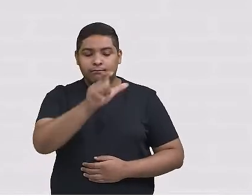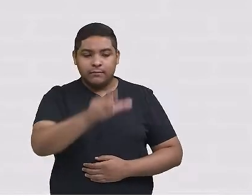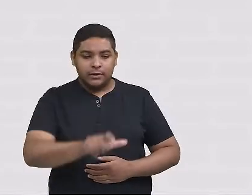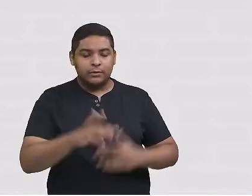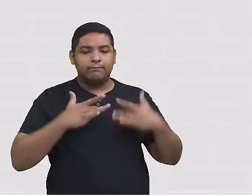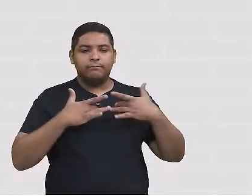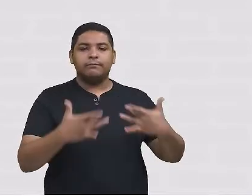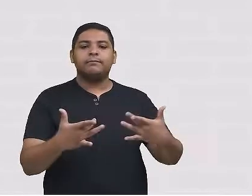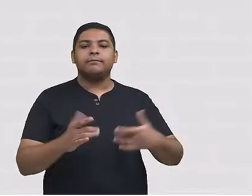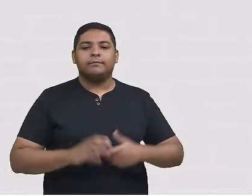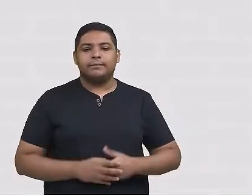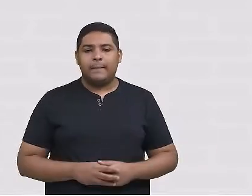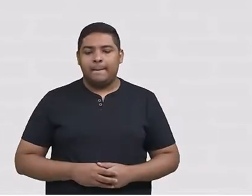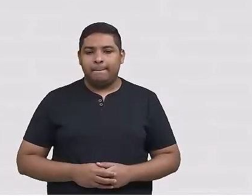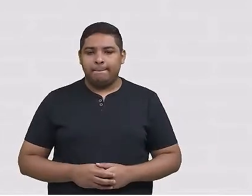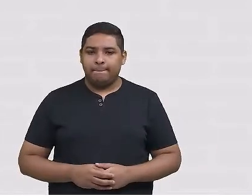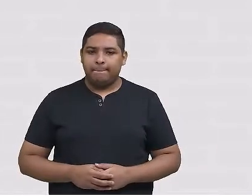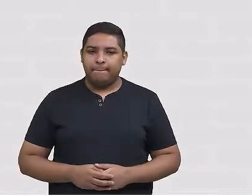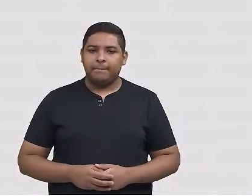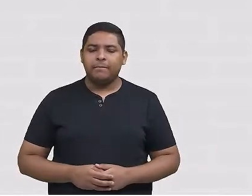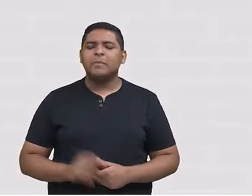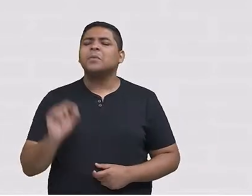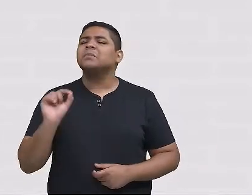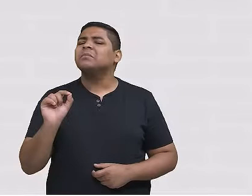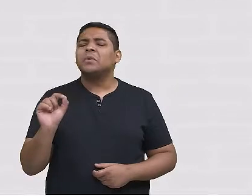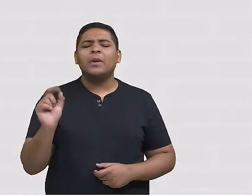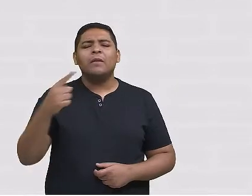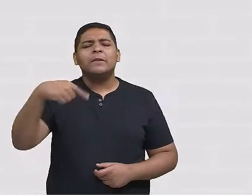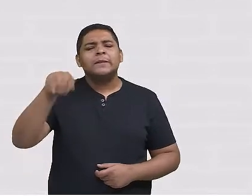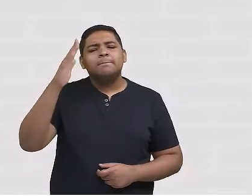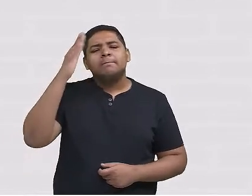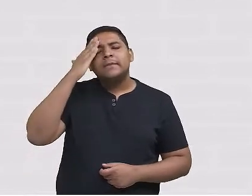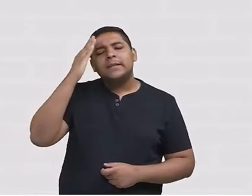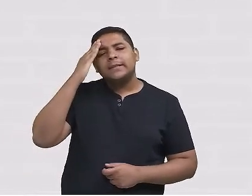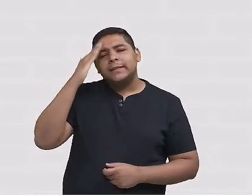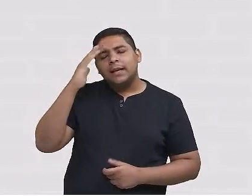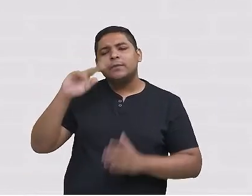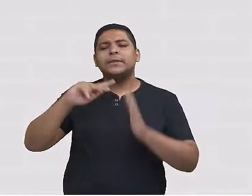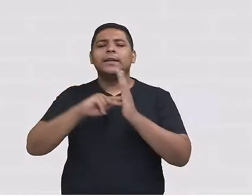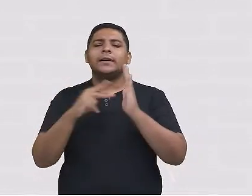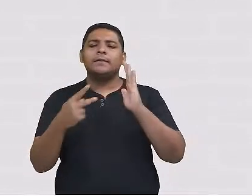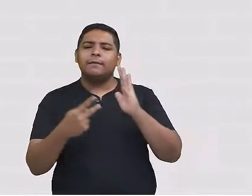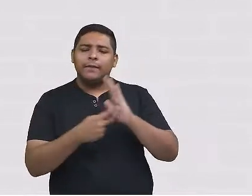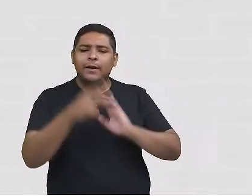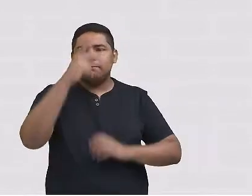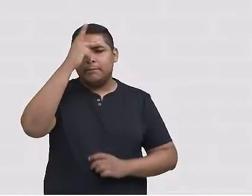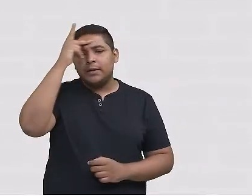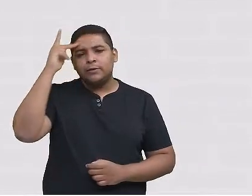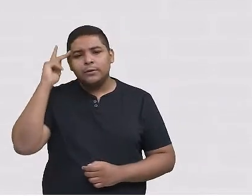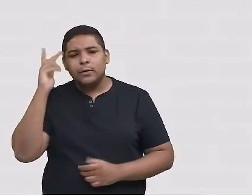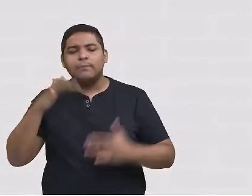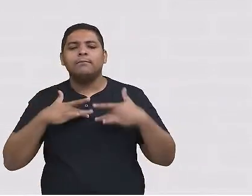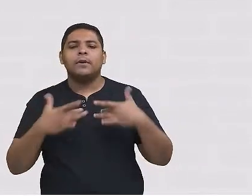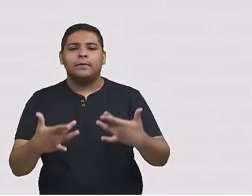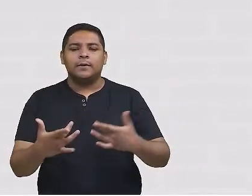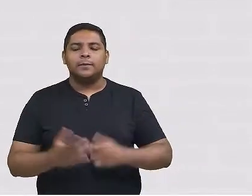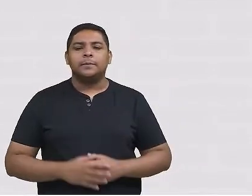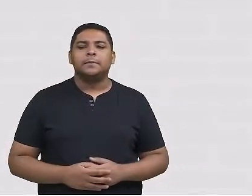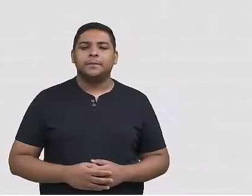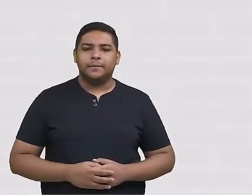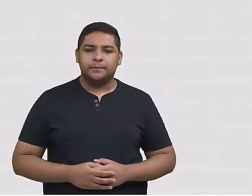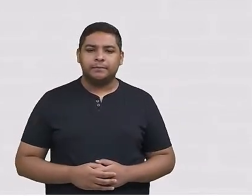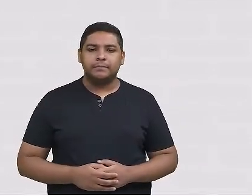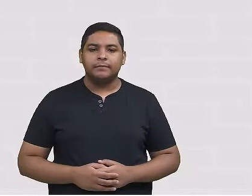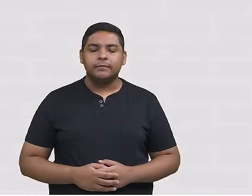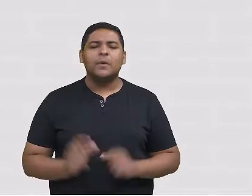uma pessoa amável? O que vocês entendem de uma pessoa amável? Tá bom? Então, bora lá. O que